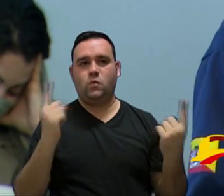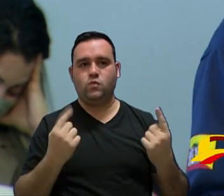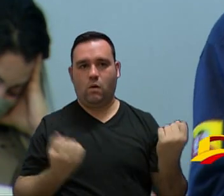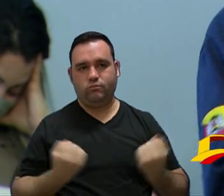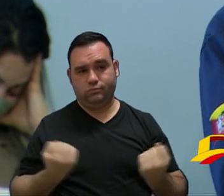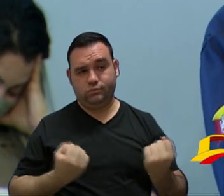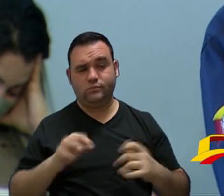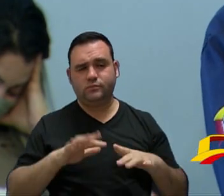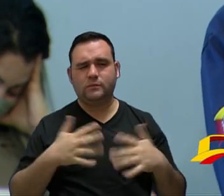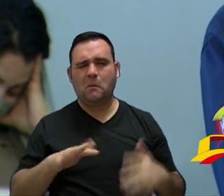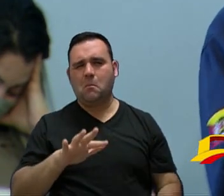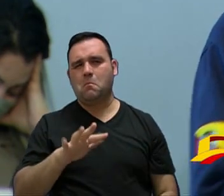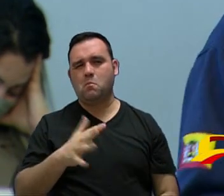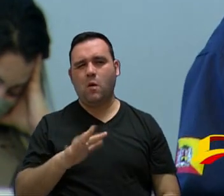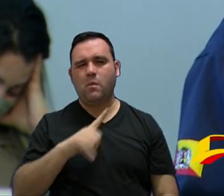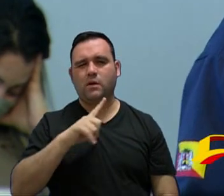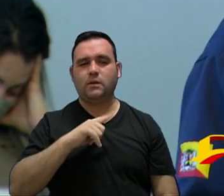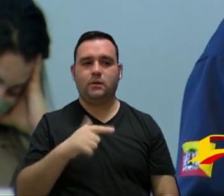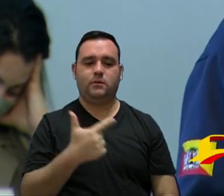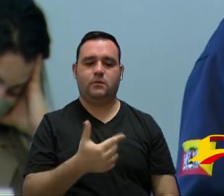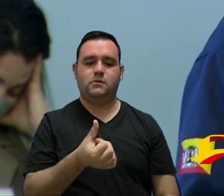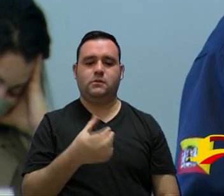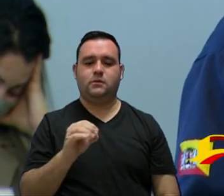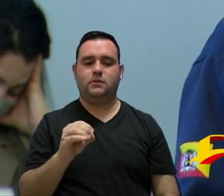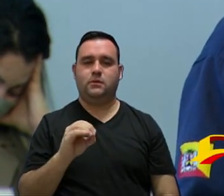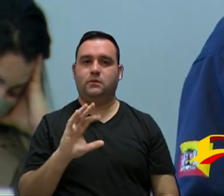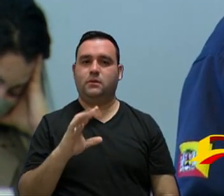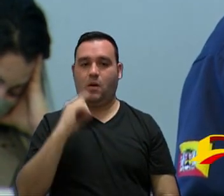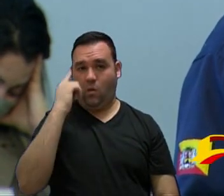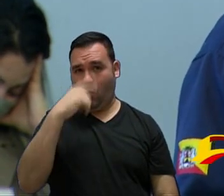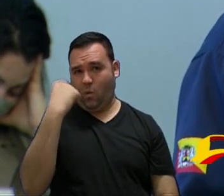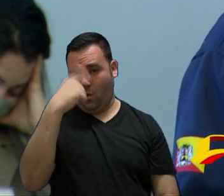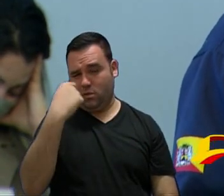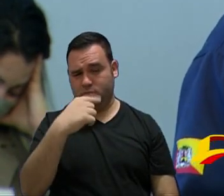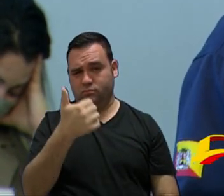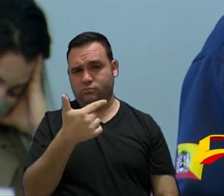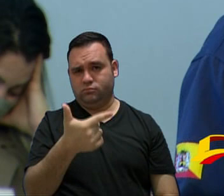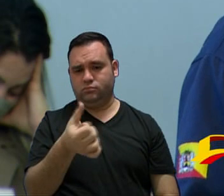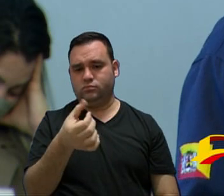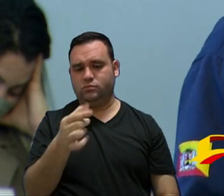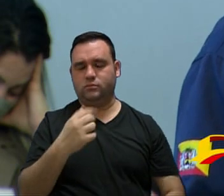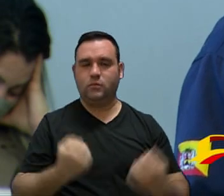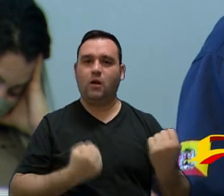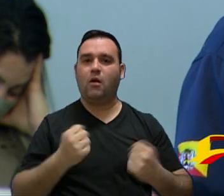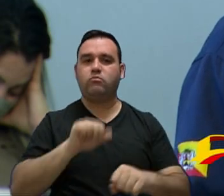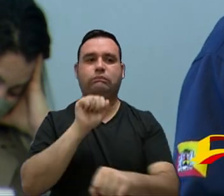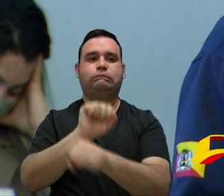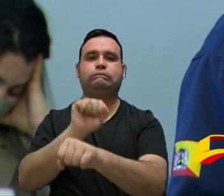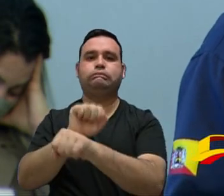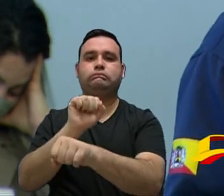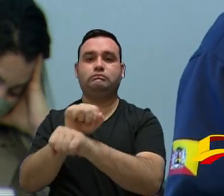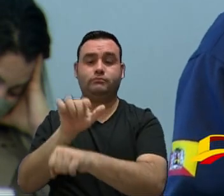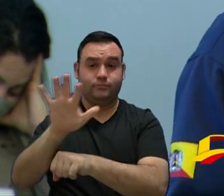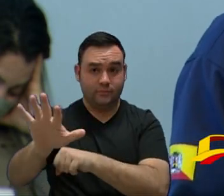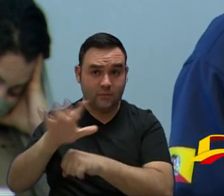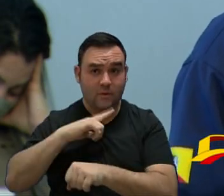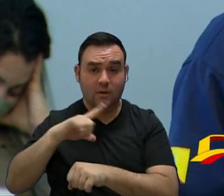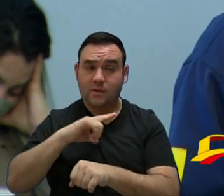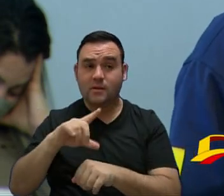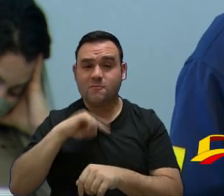é em torno de 260 horas né as ambulâncias não ficar paradas